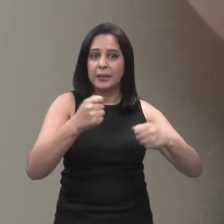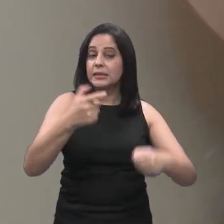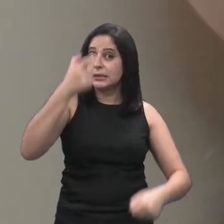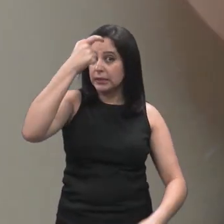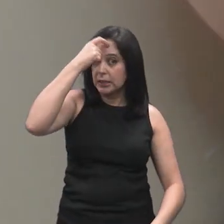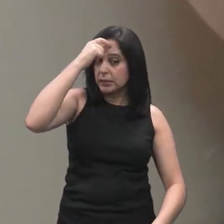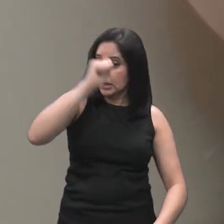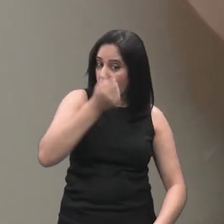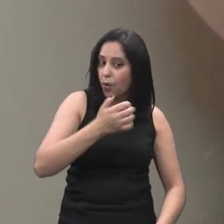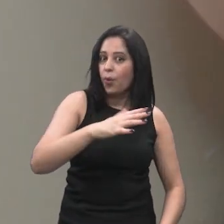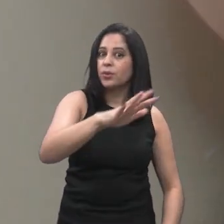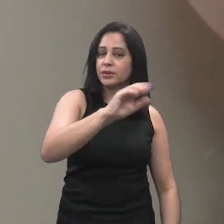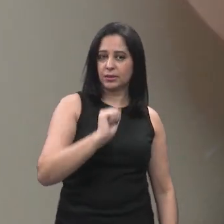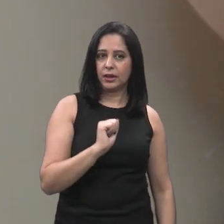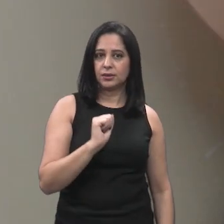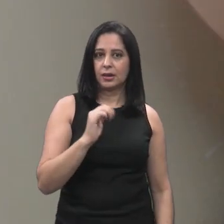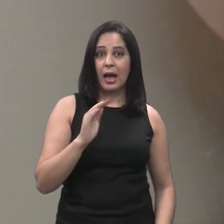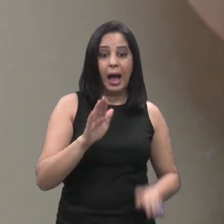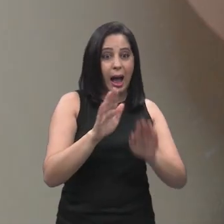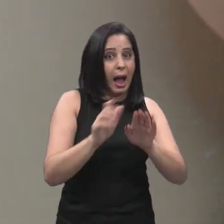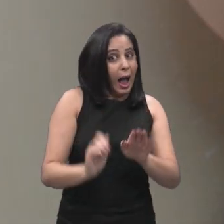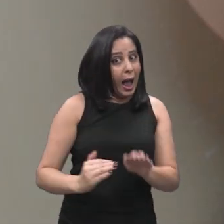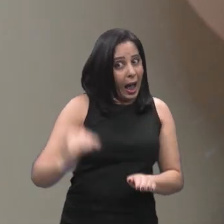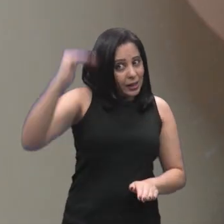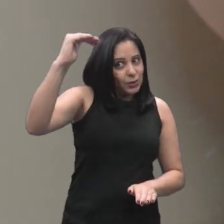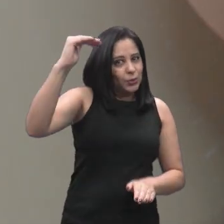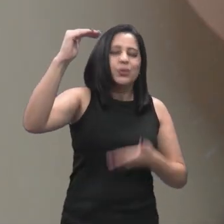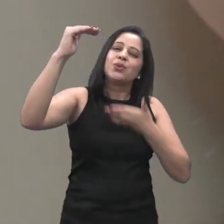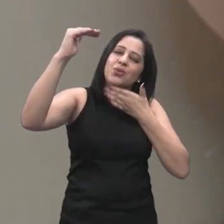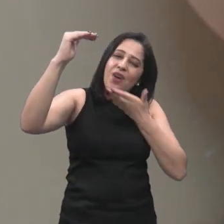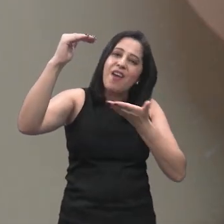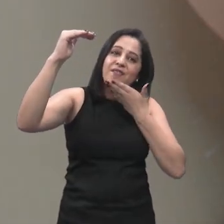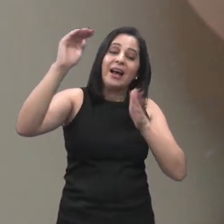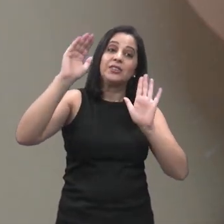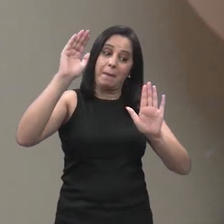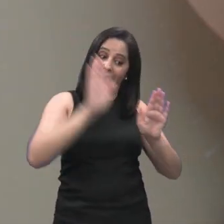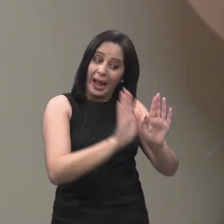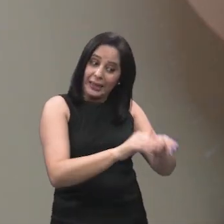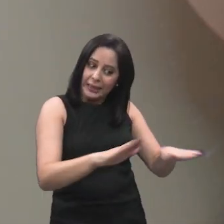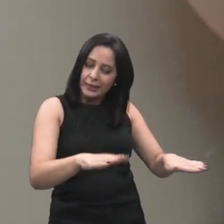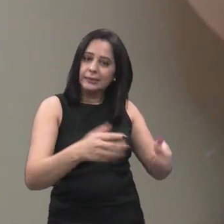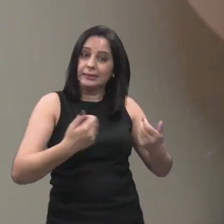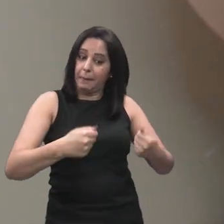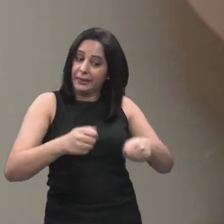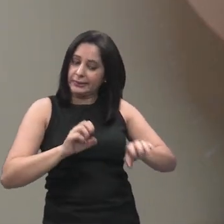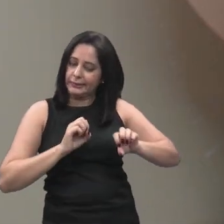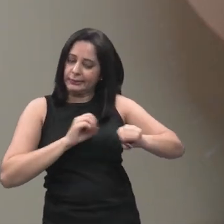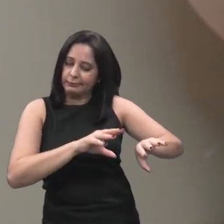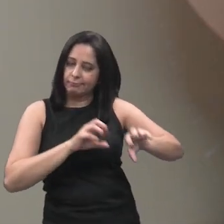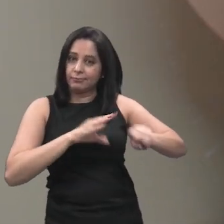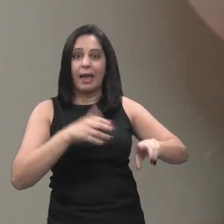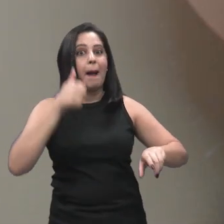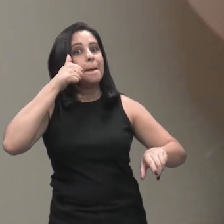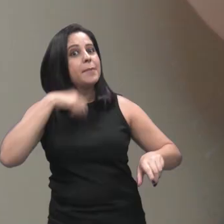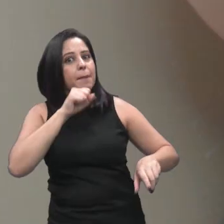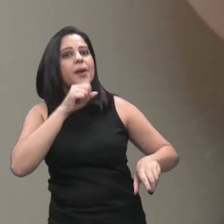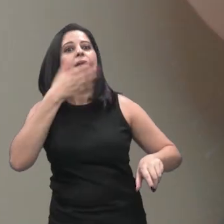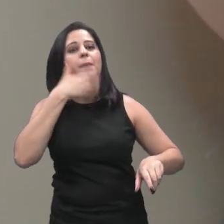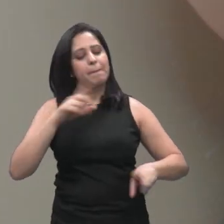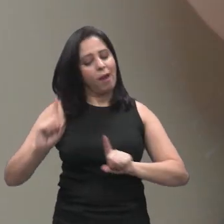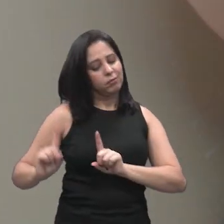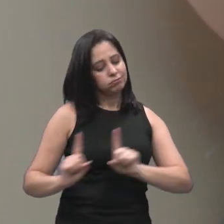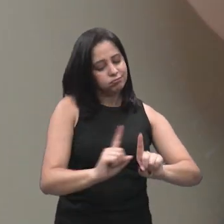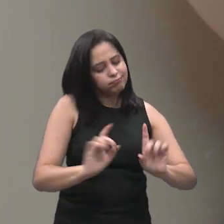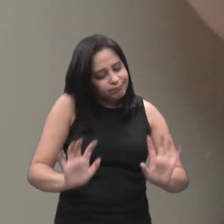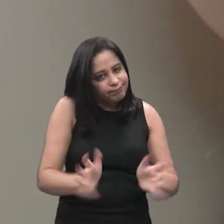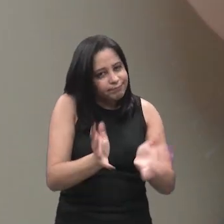consciência, que para os adultos acaba sendo um pouco mais fácil. As crianças, elas precisam ser condicionadas, né? Aí com os pais ou responsáveis